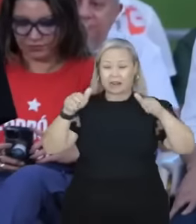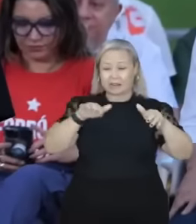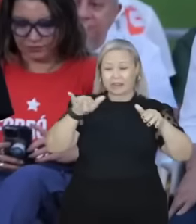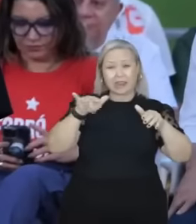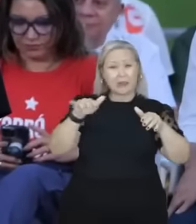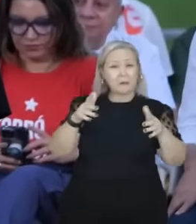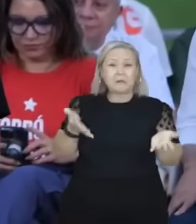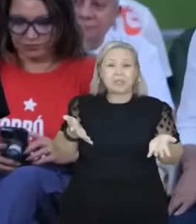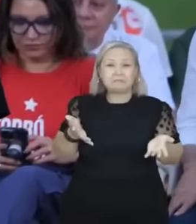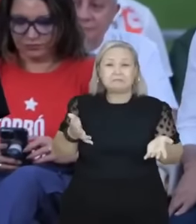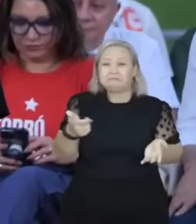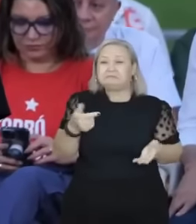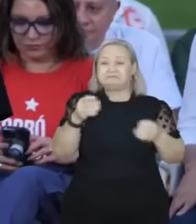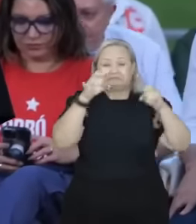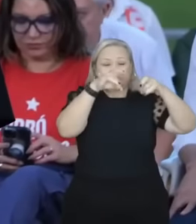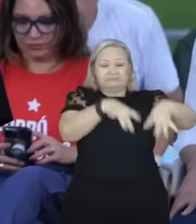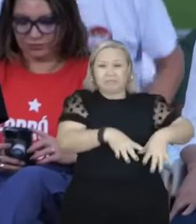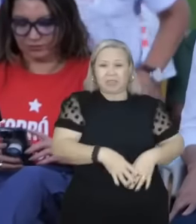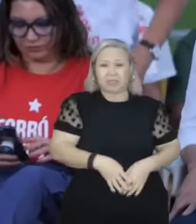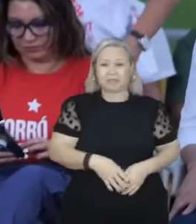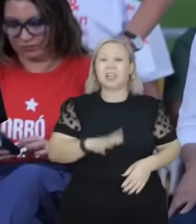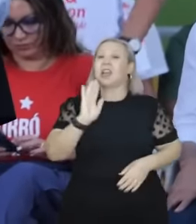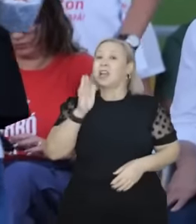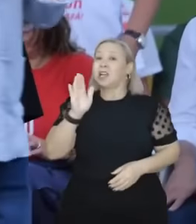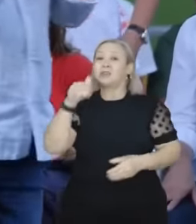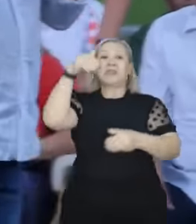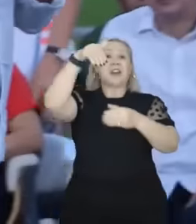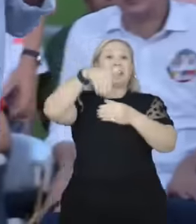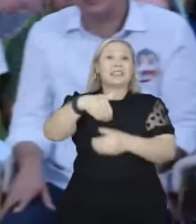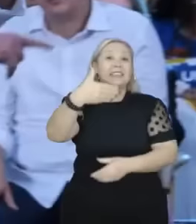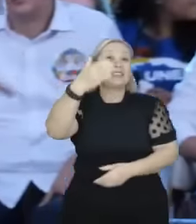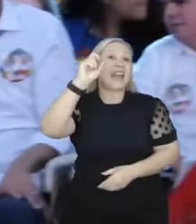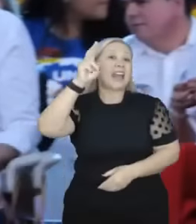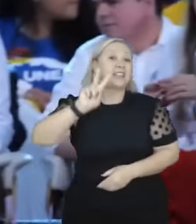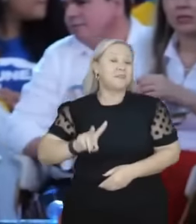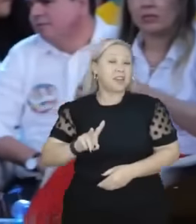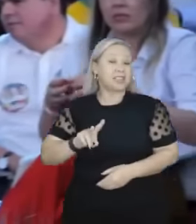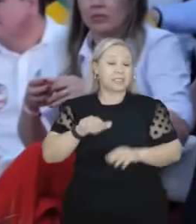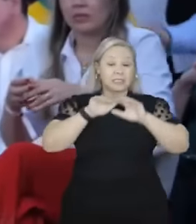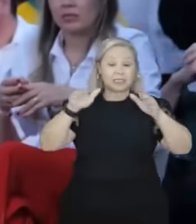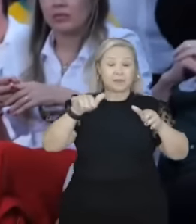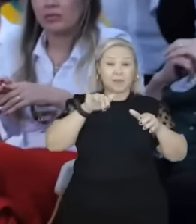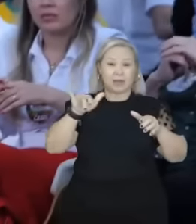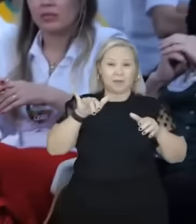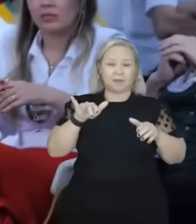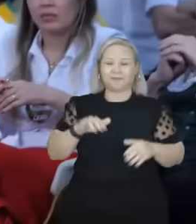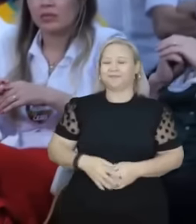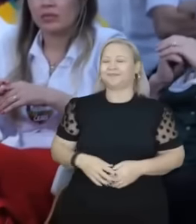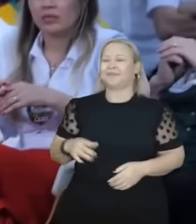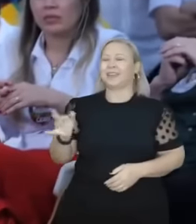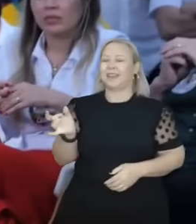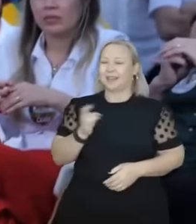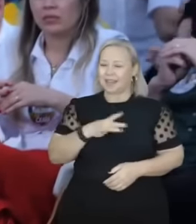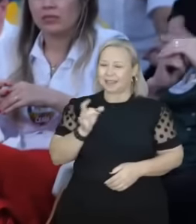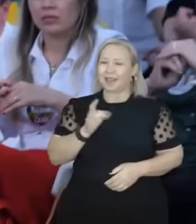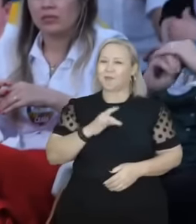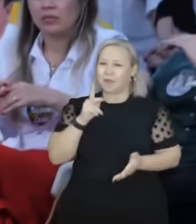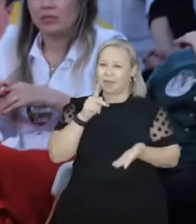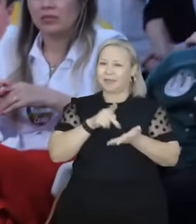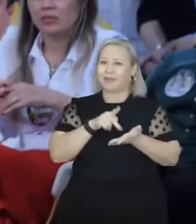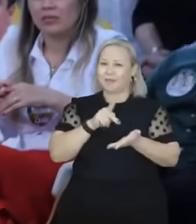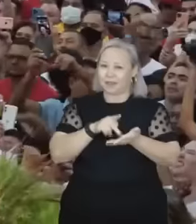eleito 10 vezes pela urna eletrônica. Na verdade, ele não está com medo da urna eletrônica. Ele está com medo é do